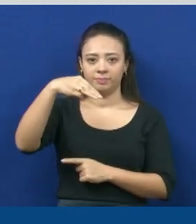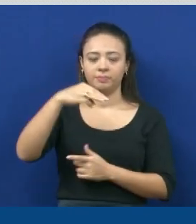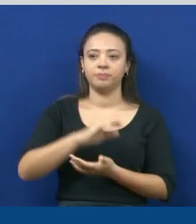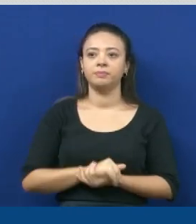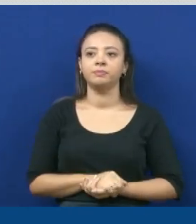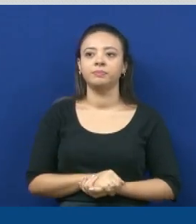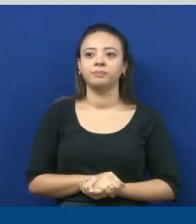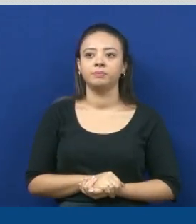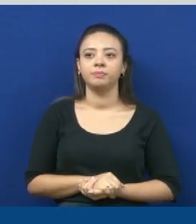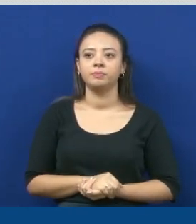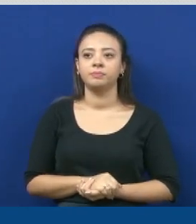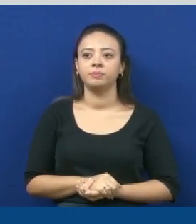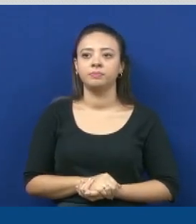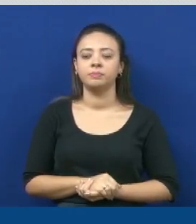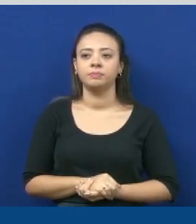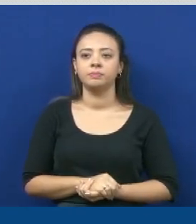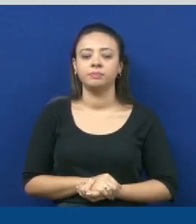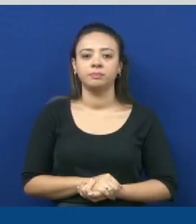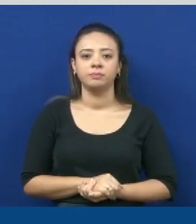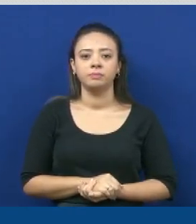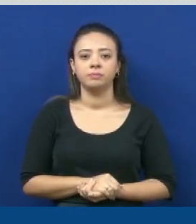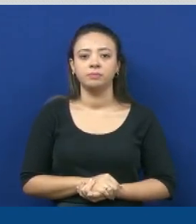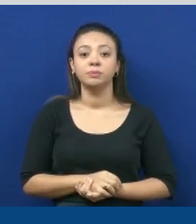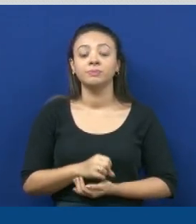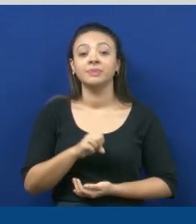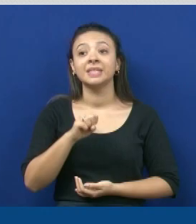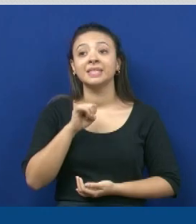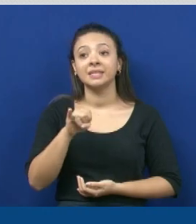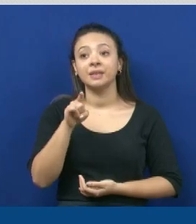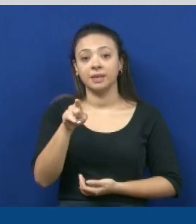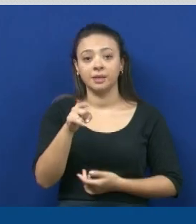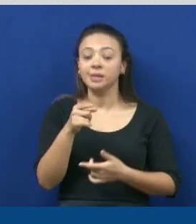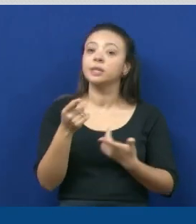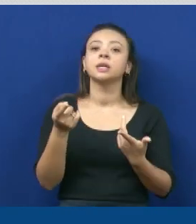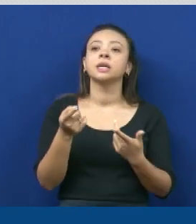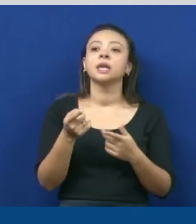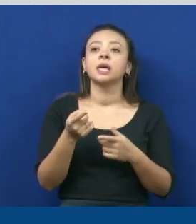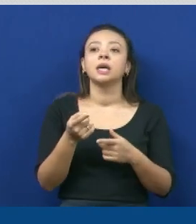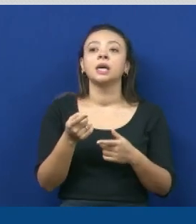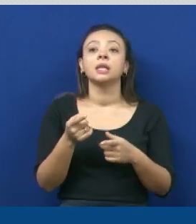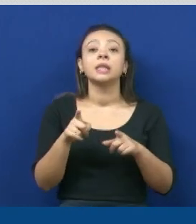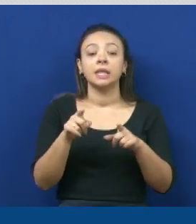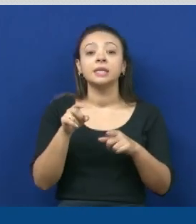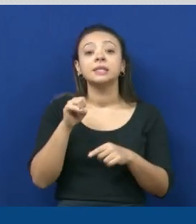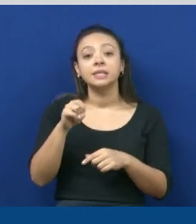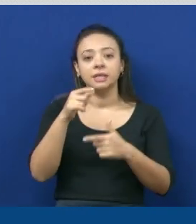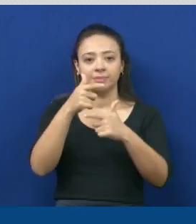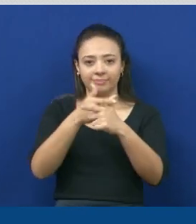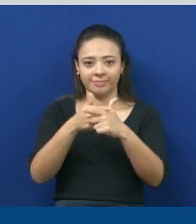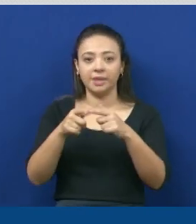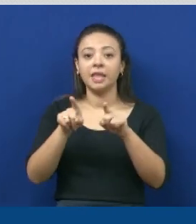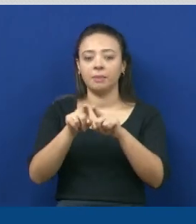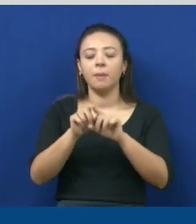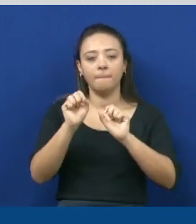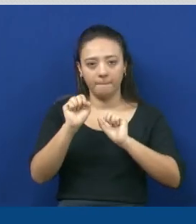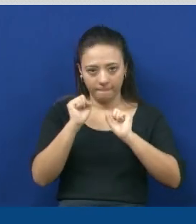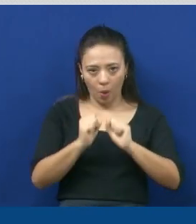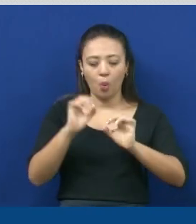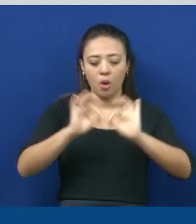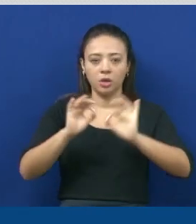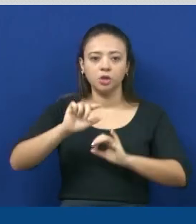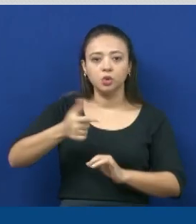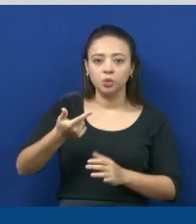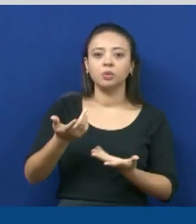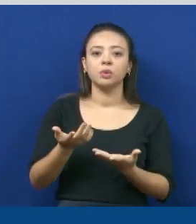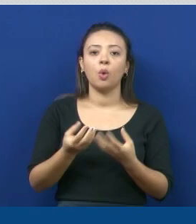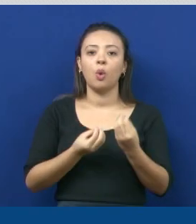só, isso aplica-se também se essa divisão estiver no formato de fração. Não esqueça que fração